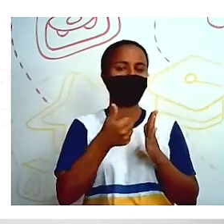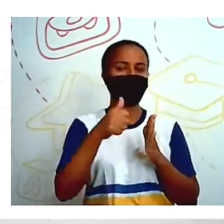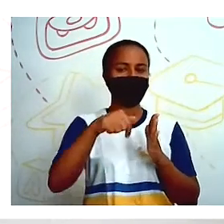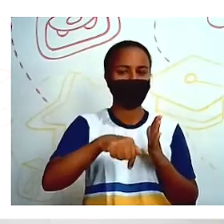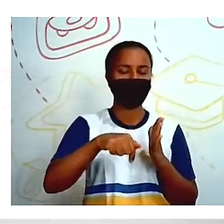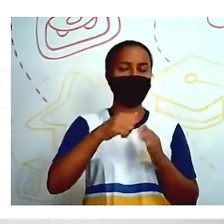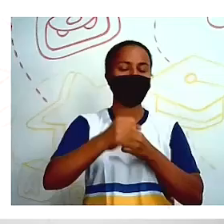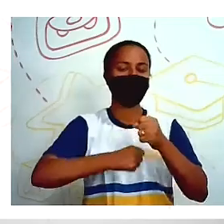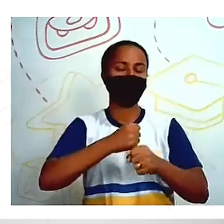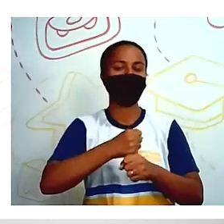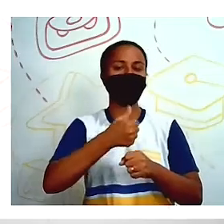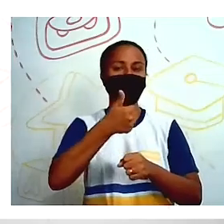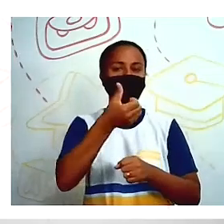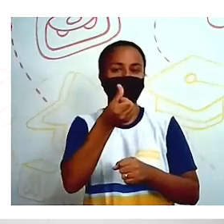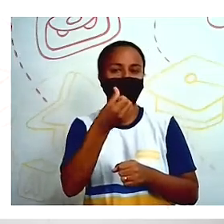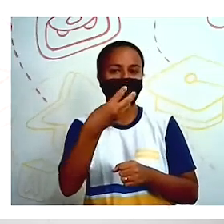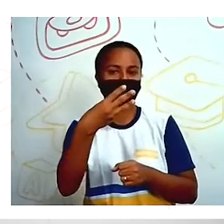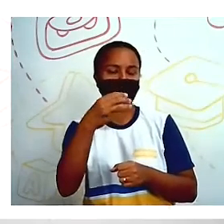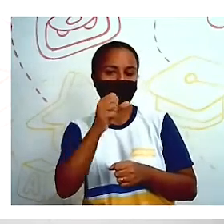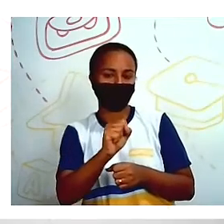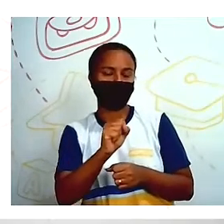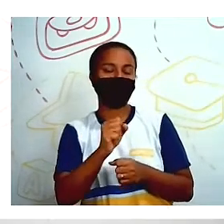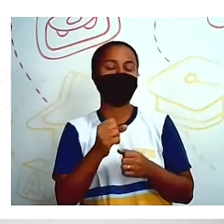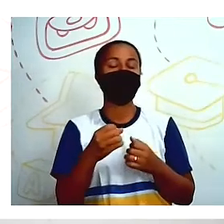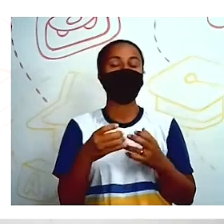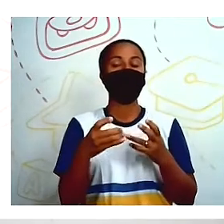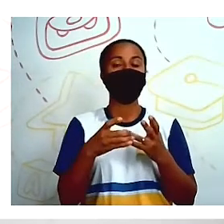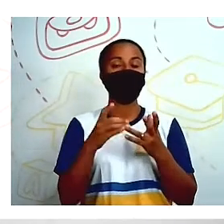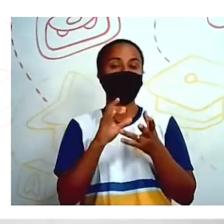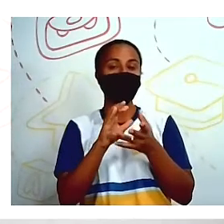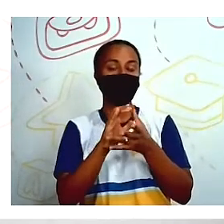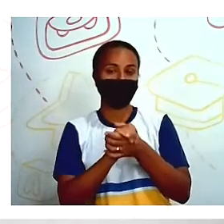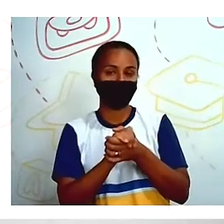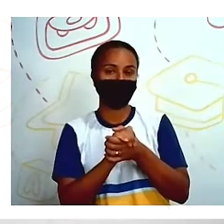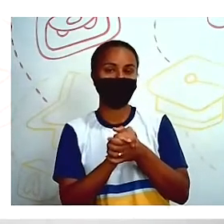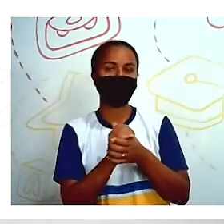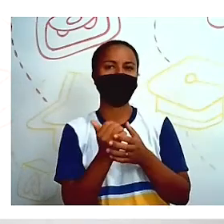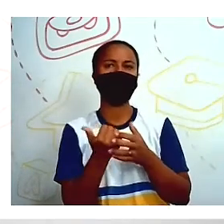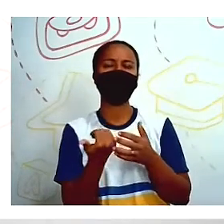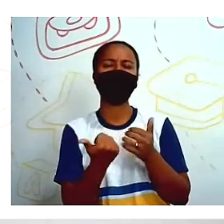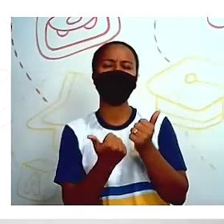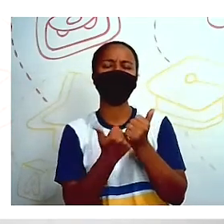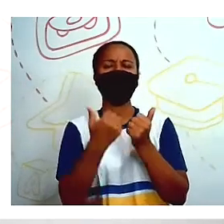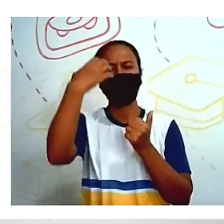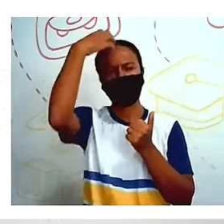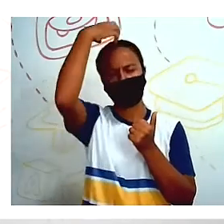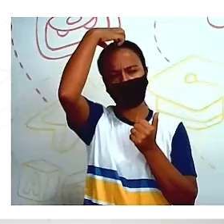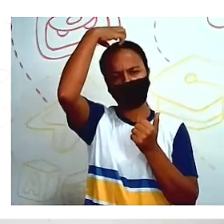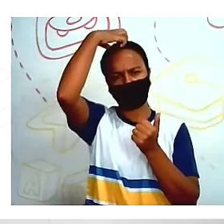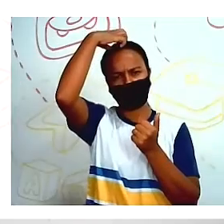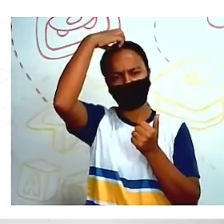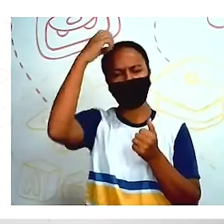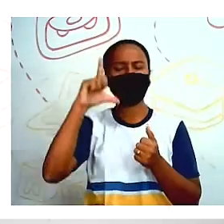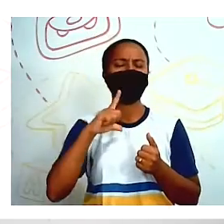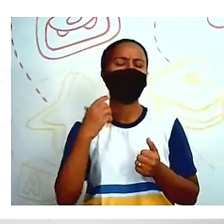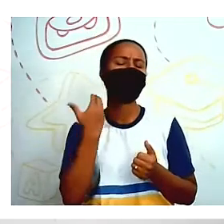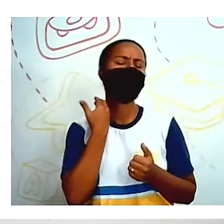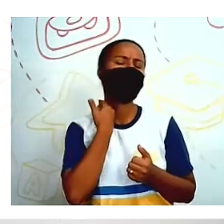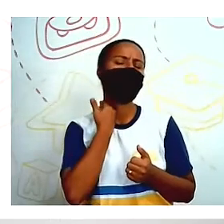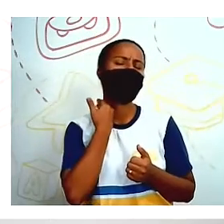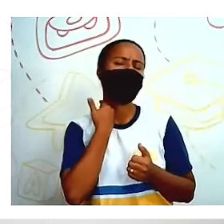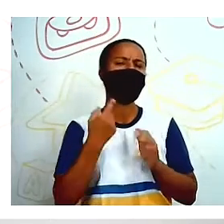1638, a esposa do vice-rei espanhol do Peru pegou uma forte febre, que se manifestava a cada 48